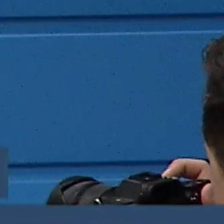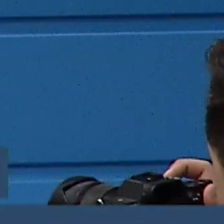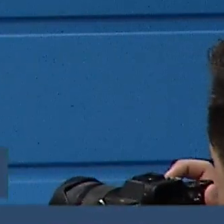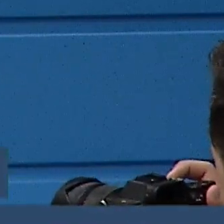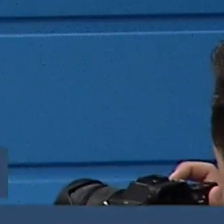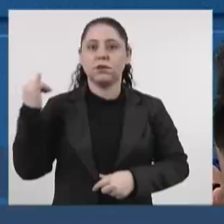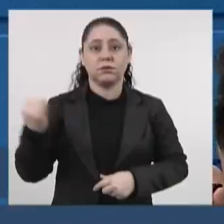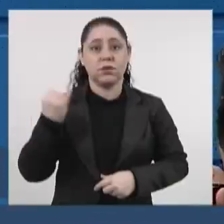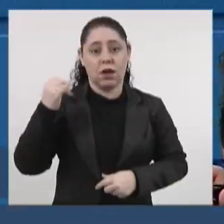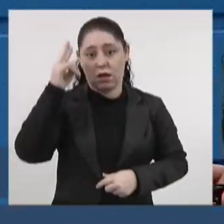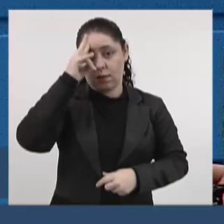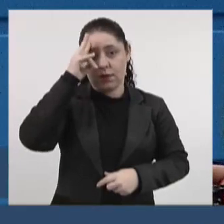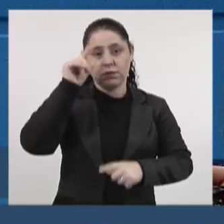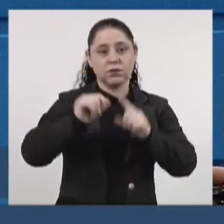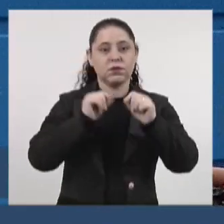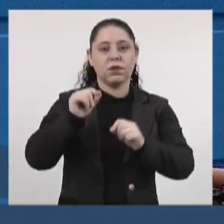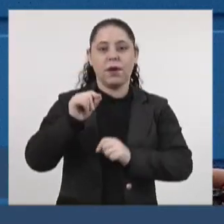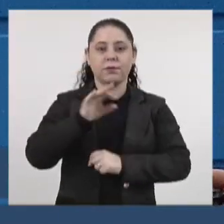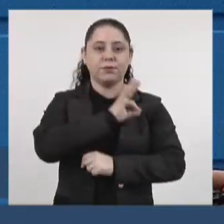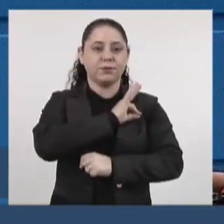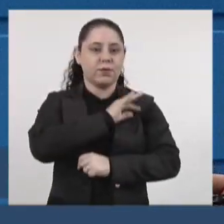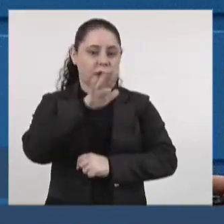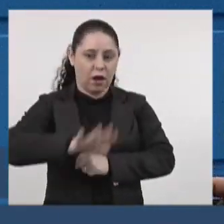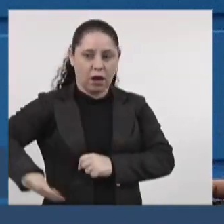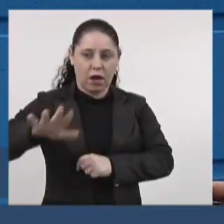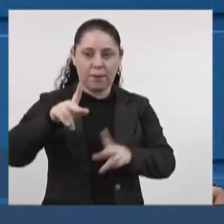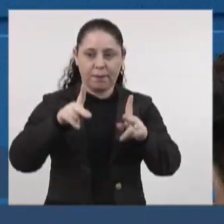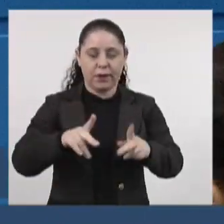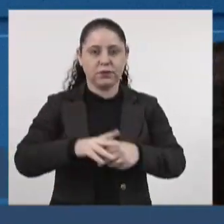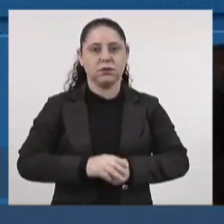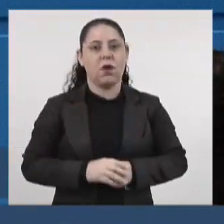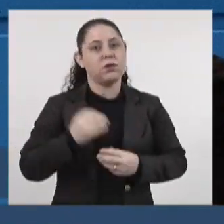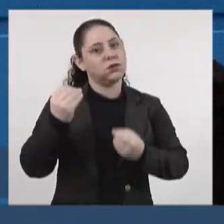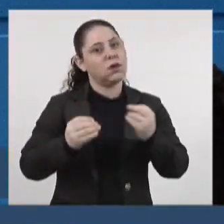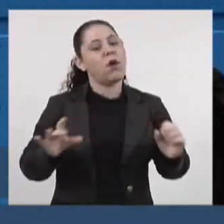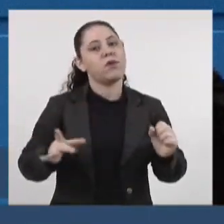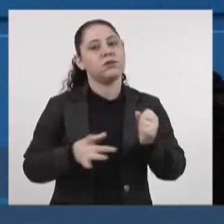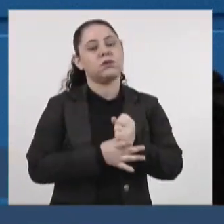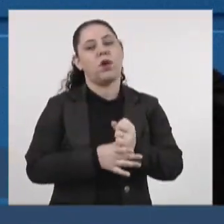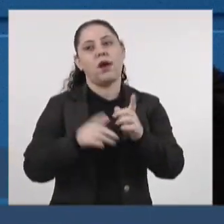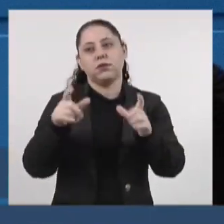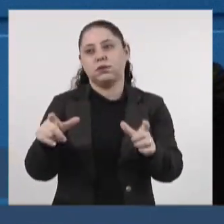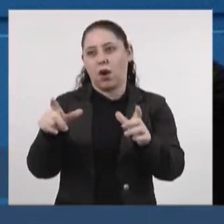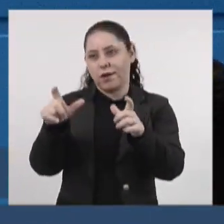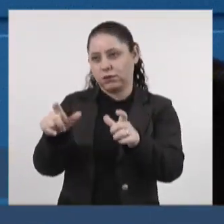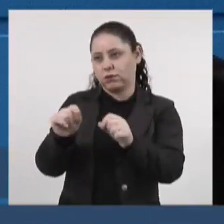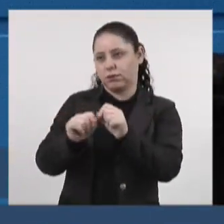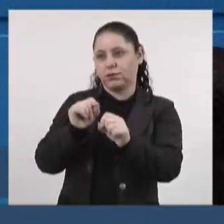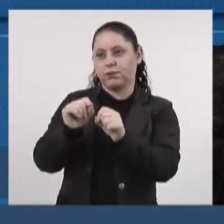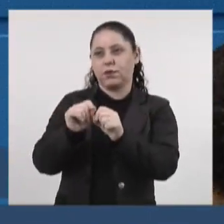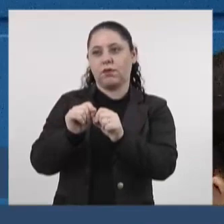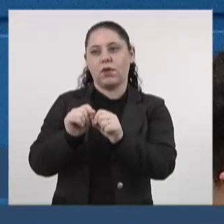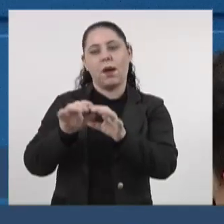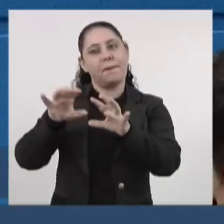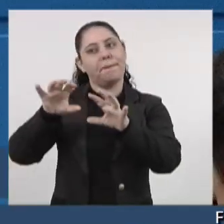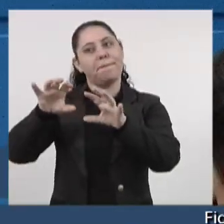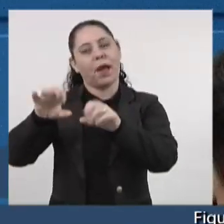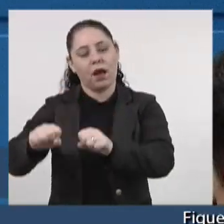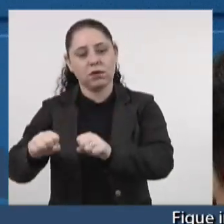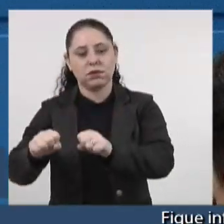É importante ressaltar que os agentes de segurança pública, bem como segurança do local, realizaram o procedimento de